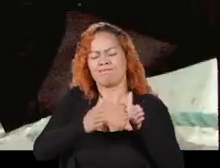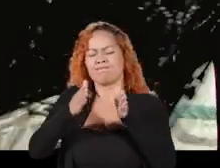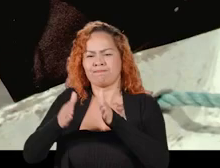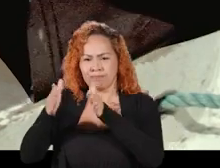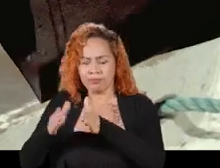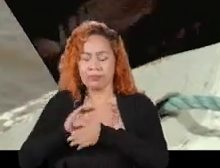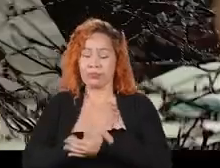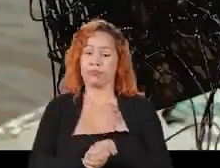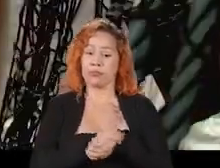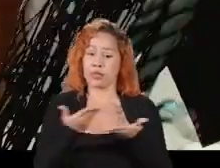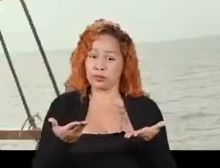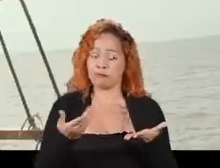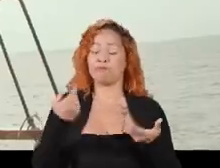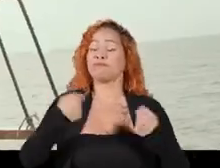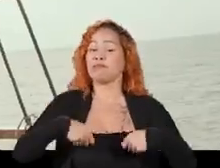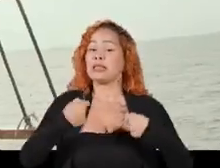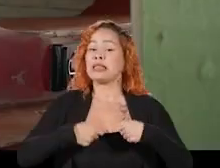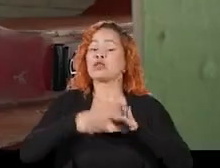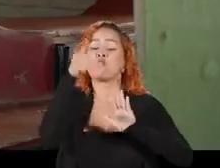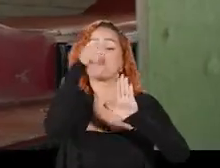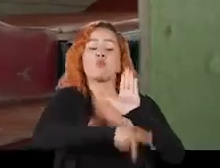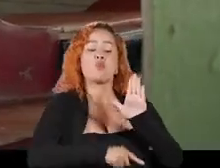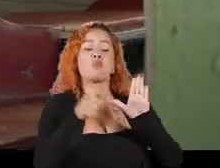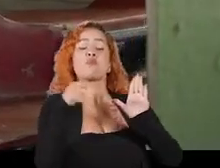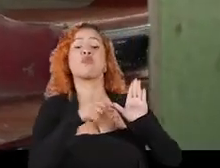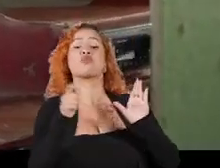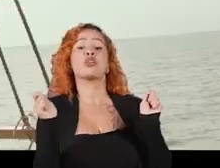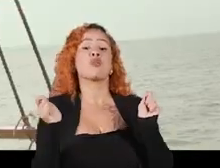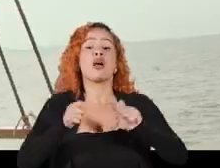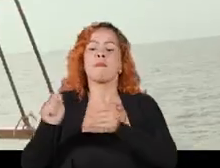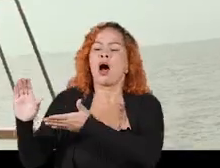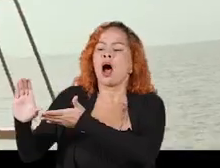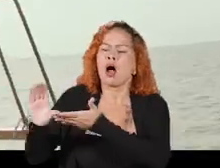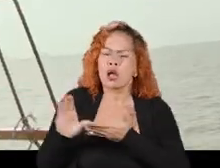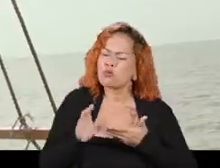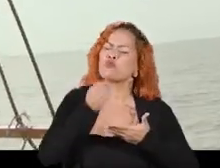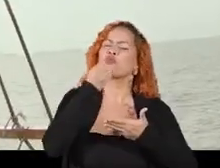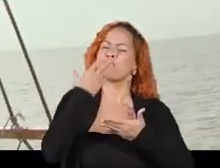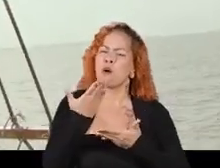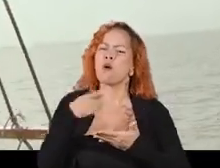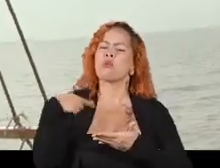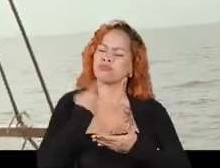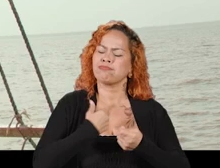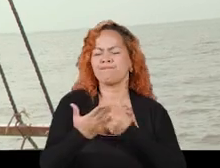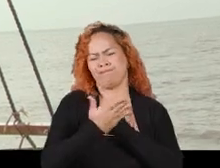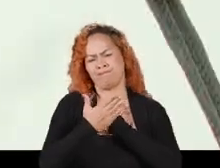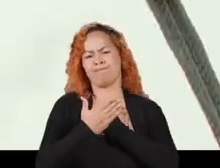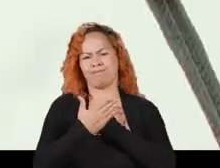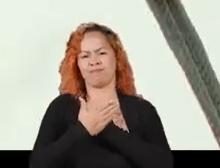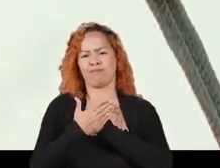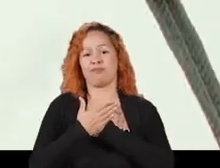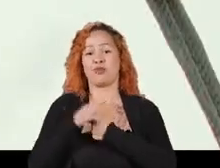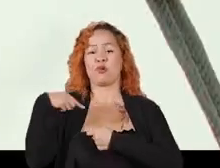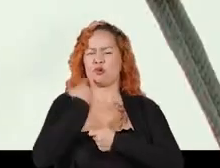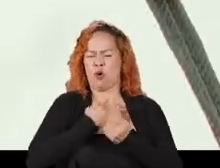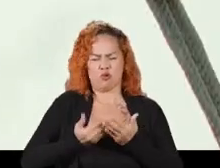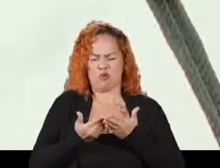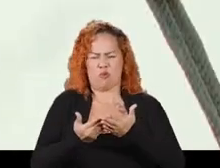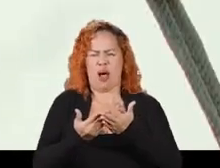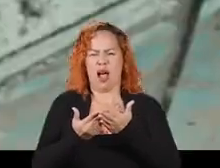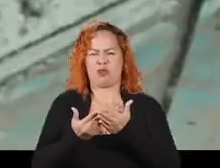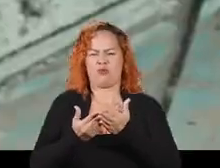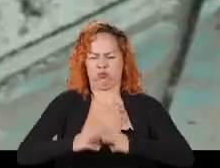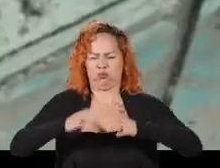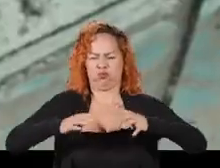produtiva. Então, a gente precisa de um projeto, um financiamento assim que seja bom, que ajude a gente. Enche aqui o convés